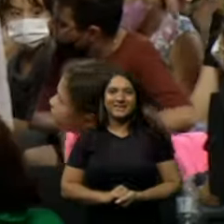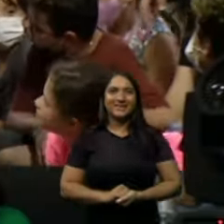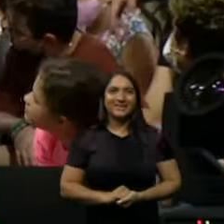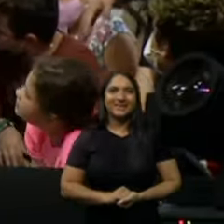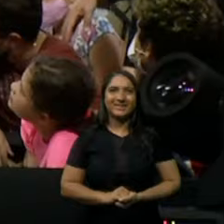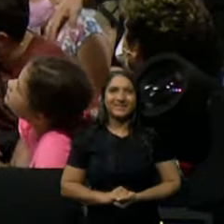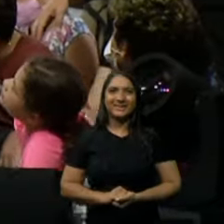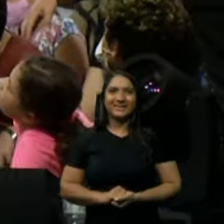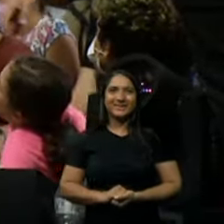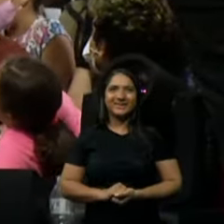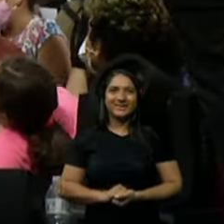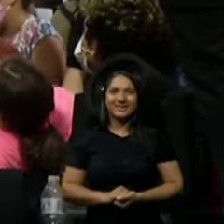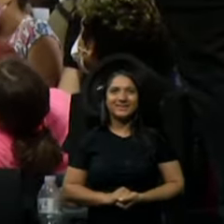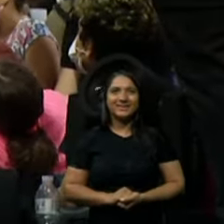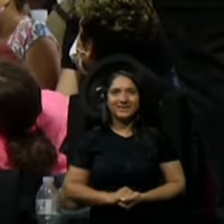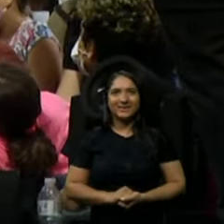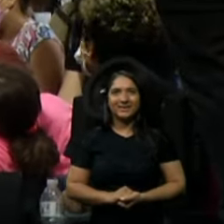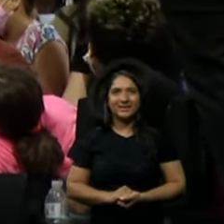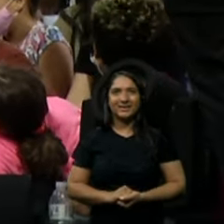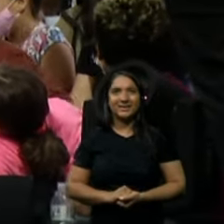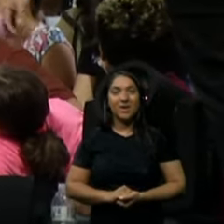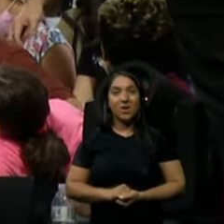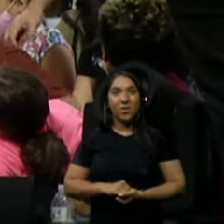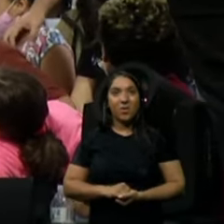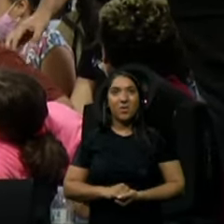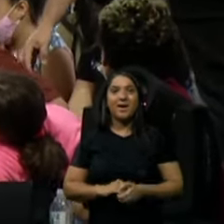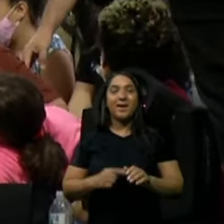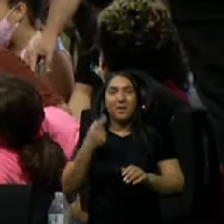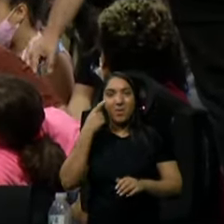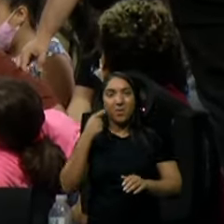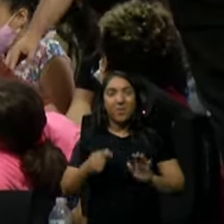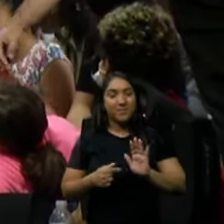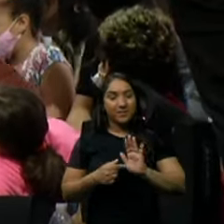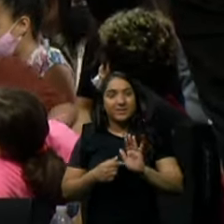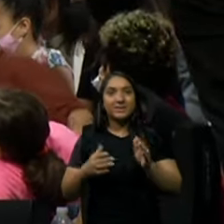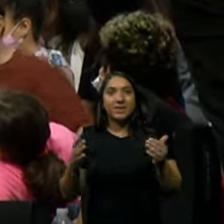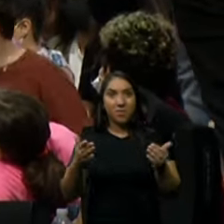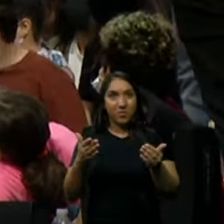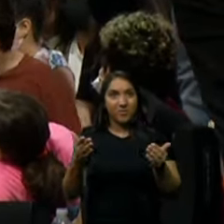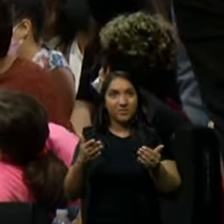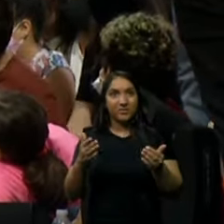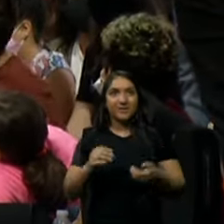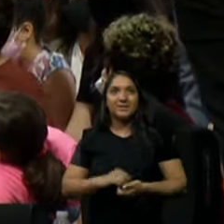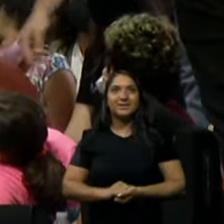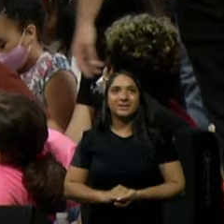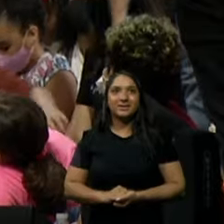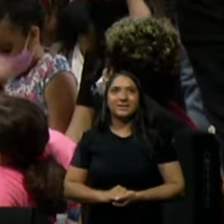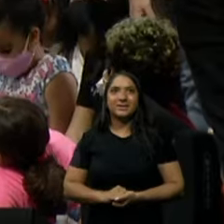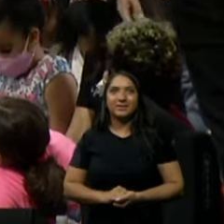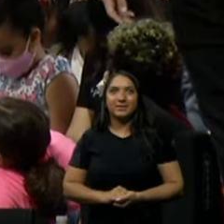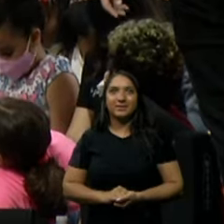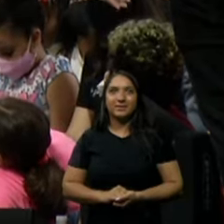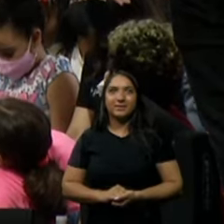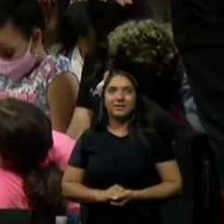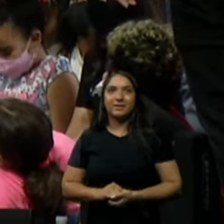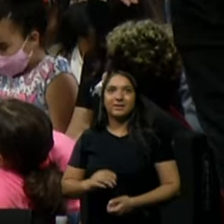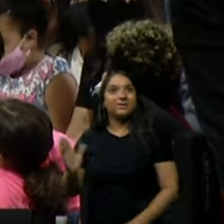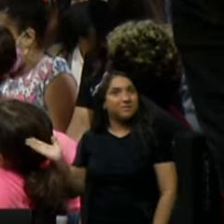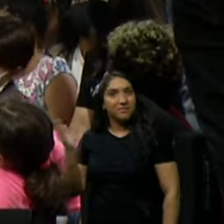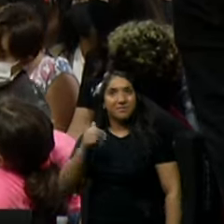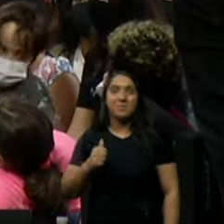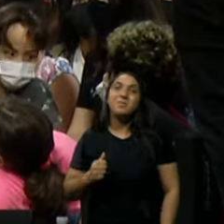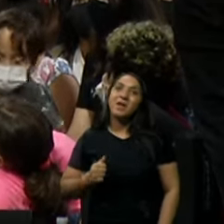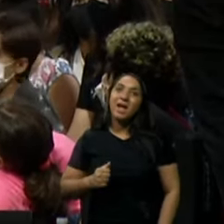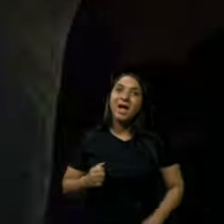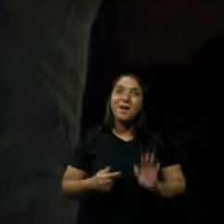E aí resolveu aparecer você não tava na listinha ali né e é mas a escrever pegou a brecha e